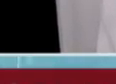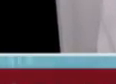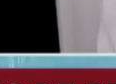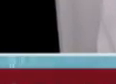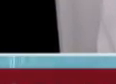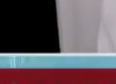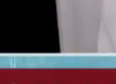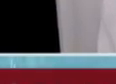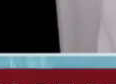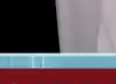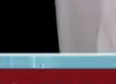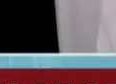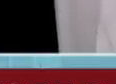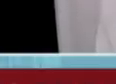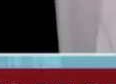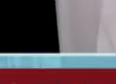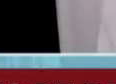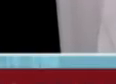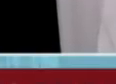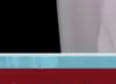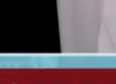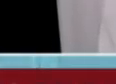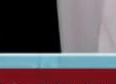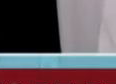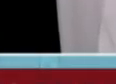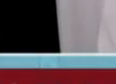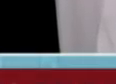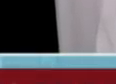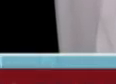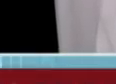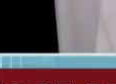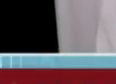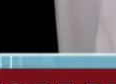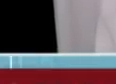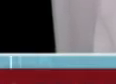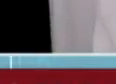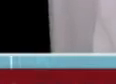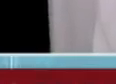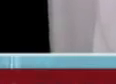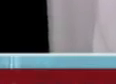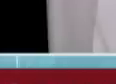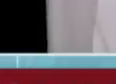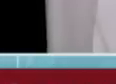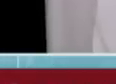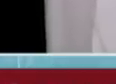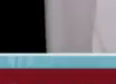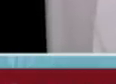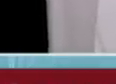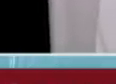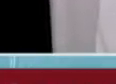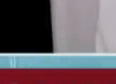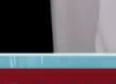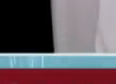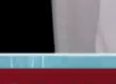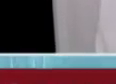Nacional, que é claramente inconstitucional para aplicação nesse caso, porque ninguém pode ser punido por uma lei que foi criada depois da acusação.